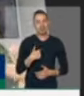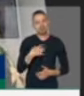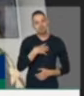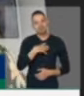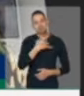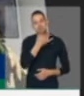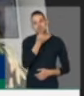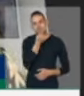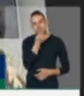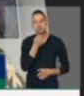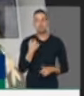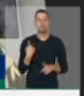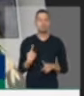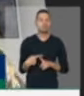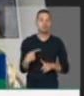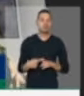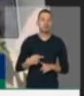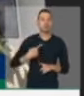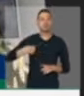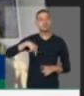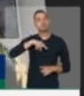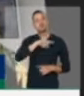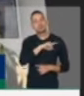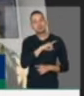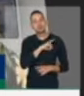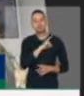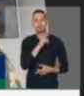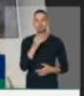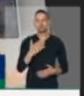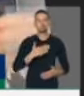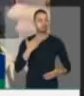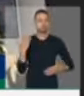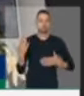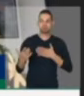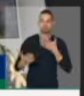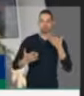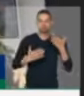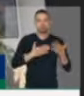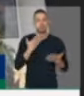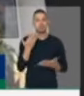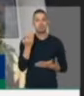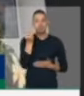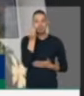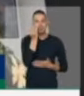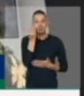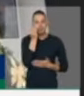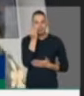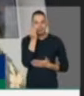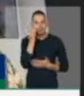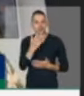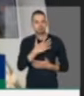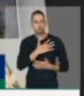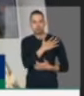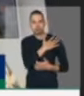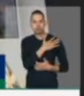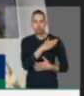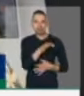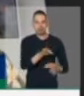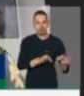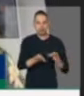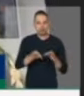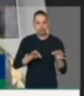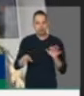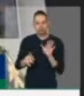que tenhamos que viver esses sobressaltos, essas tentativas de milicianização das políticas de governo,